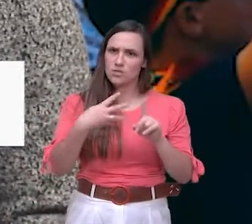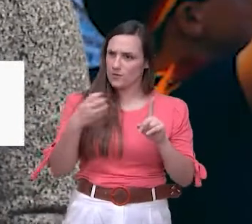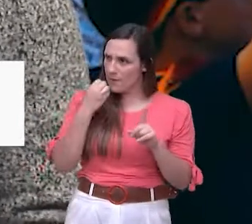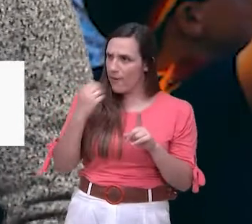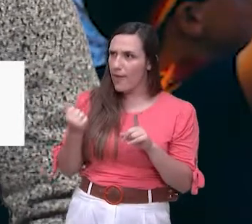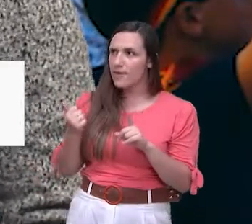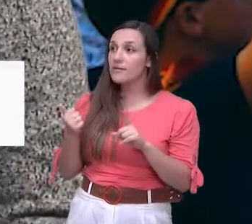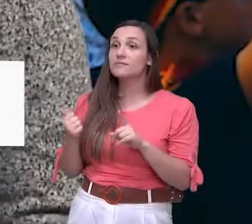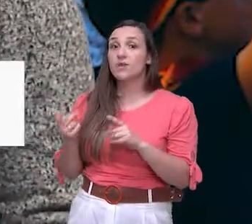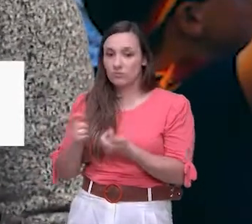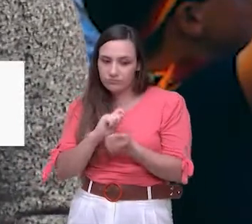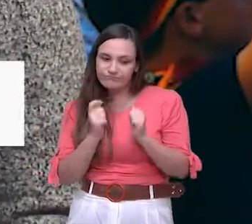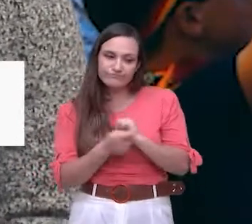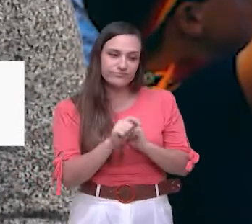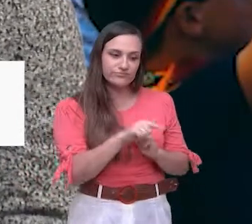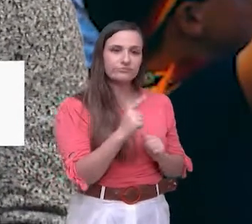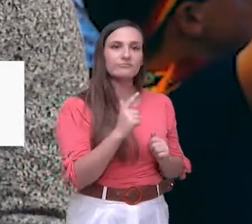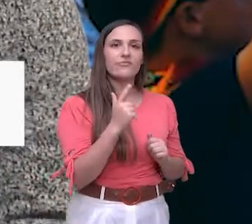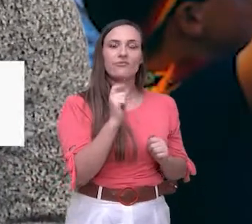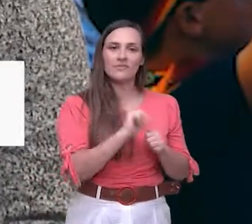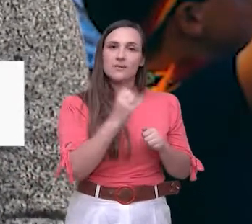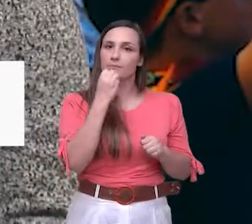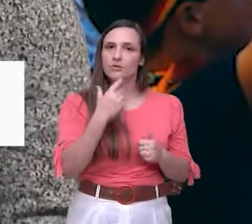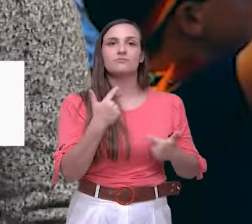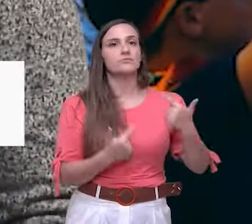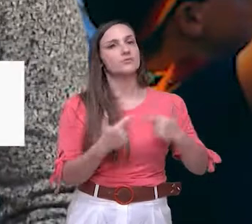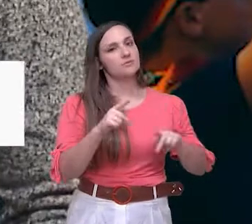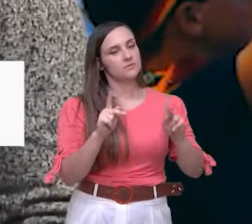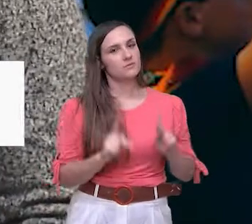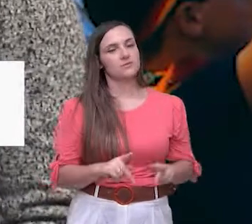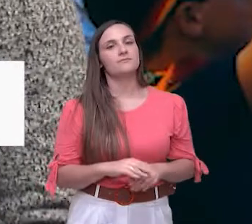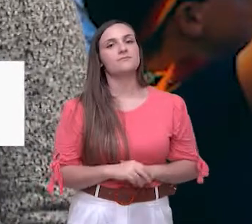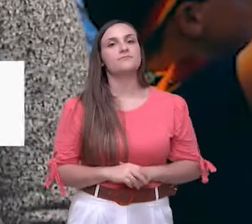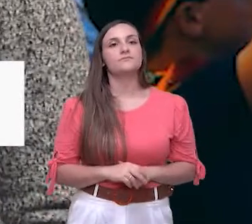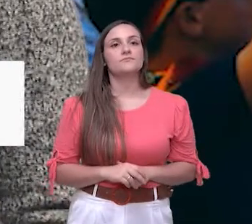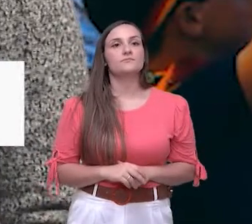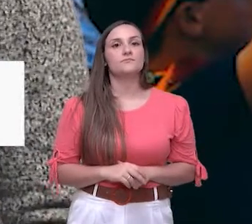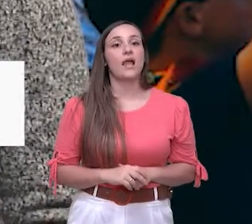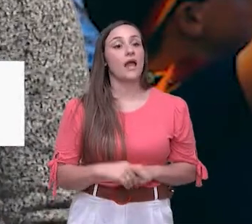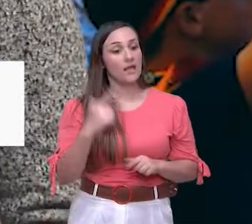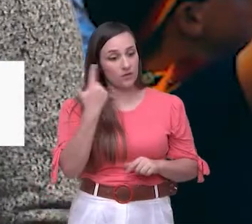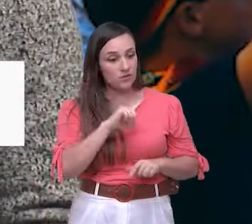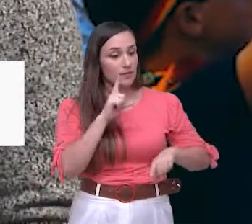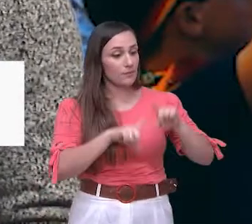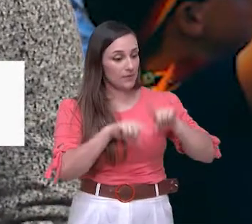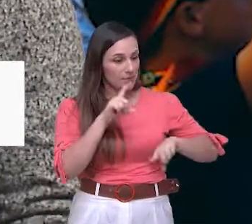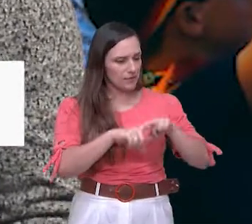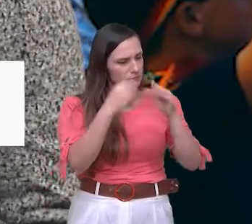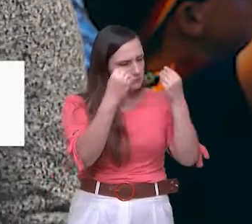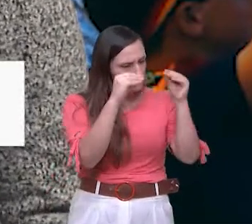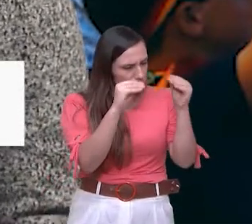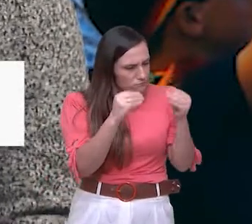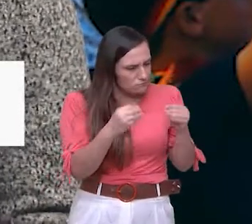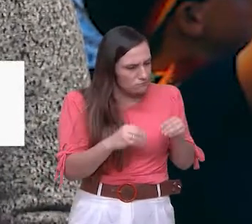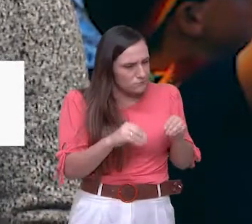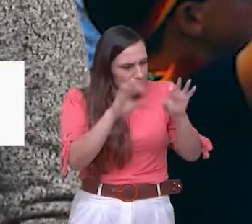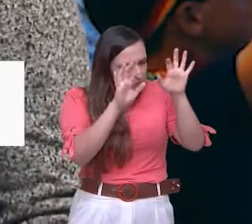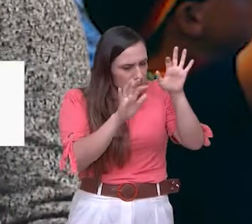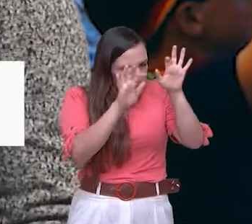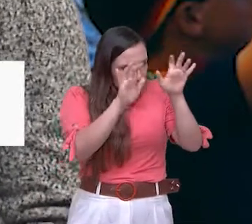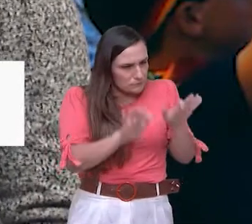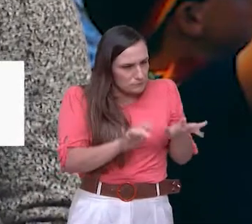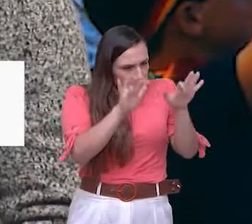se esforçado como Núcleo de Estudos e pesquisa do qual os a dor para produzir esses dados e a partir daí produzir